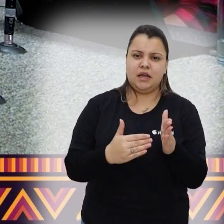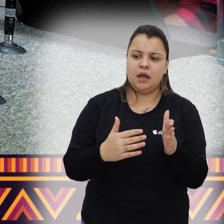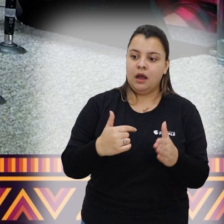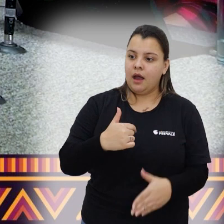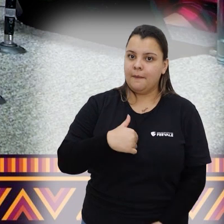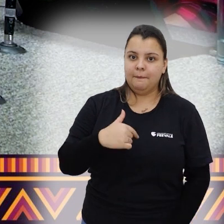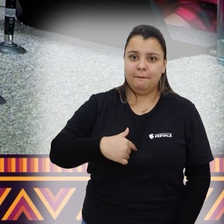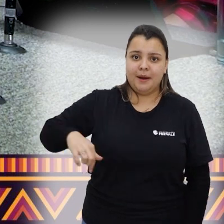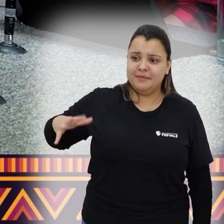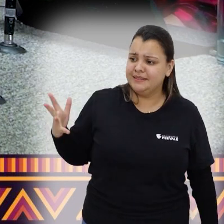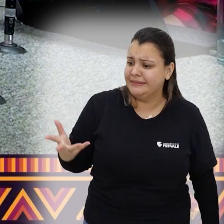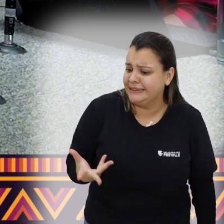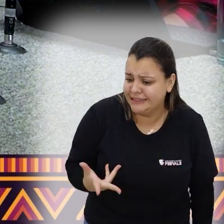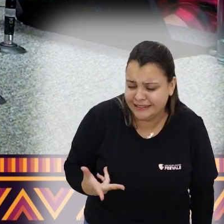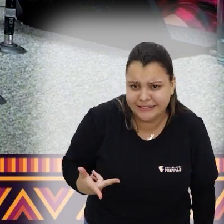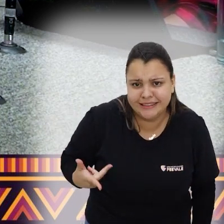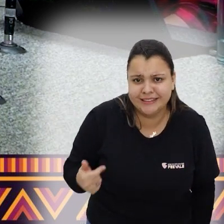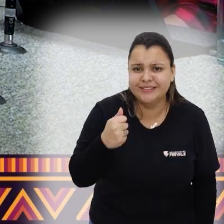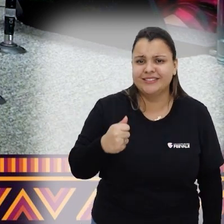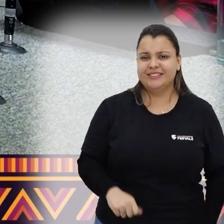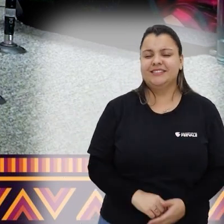muito maravilhoso, essa quebra do paradigma,